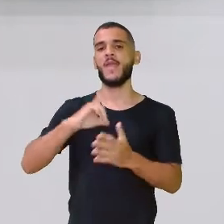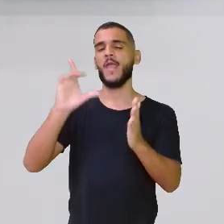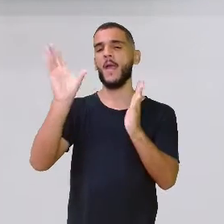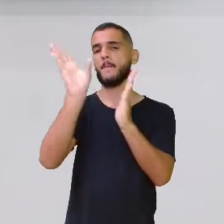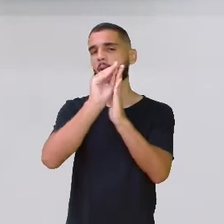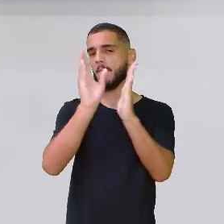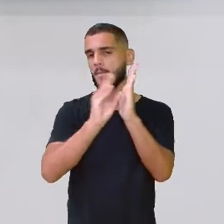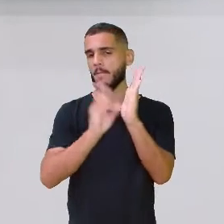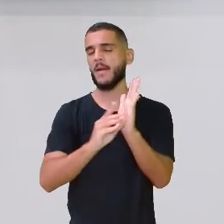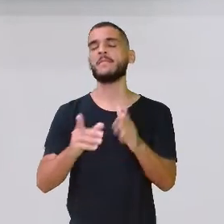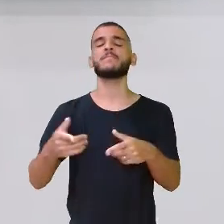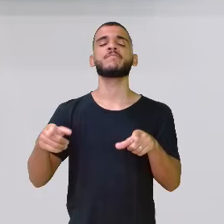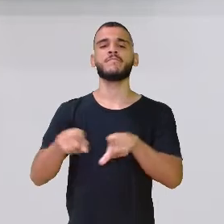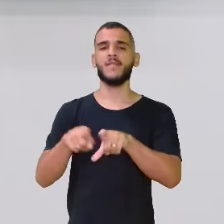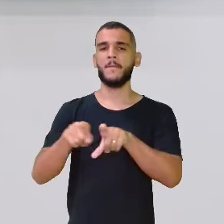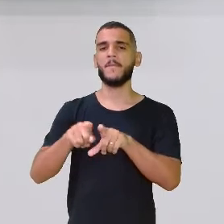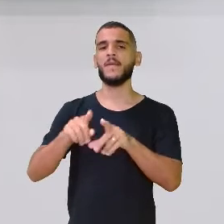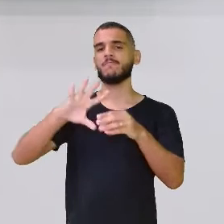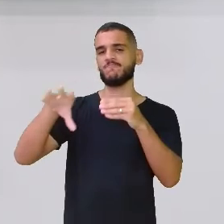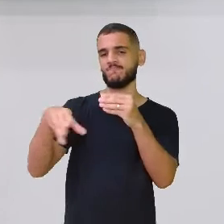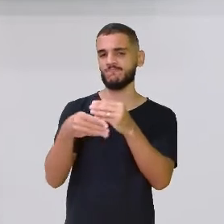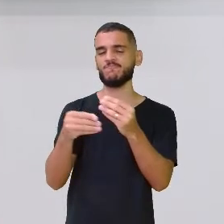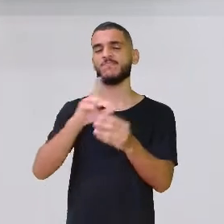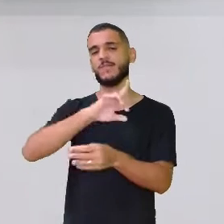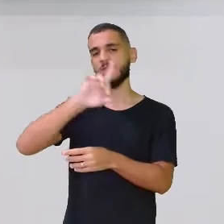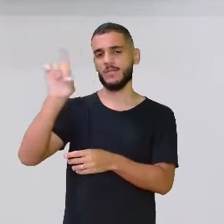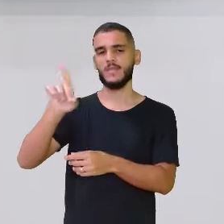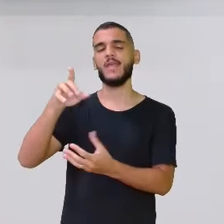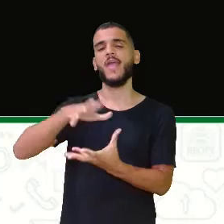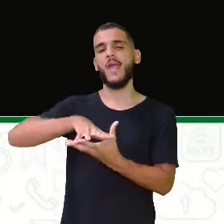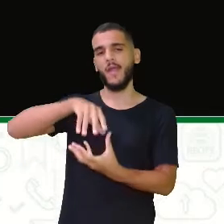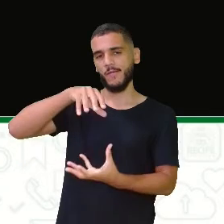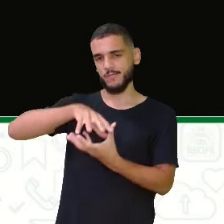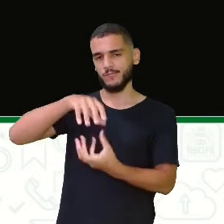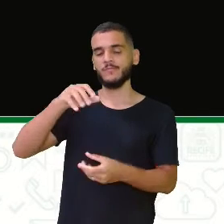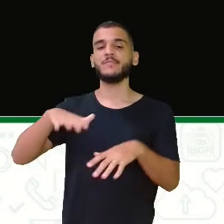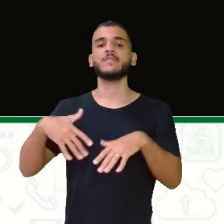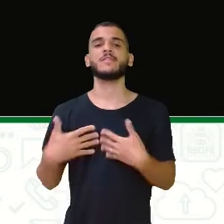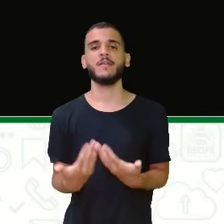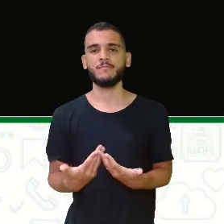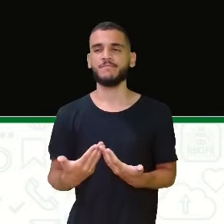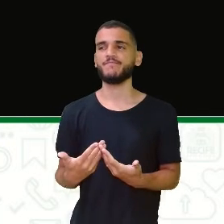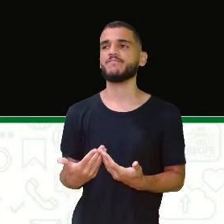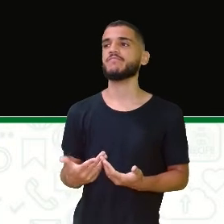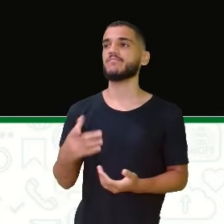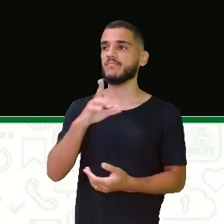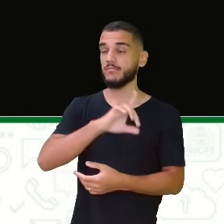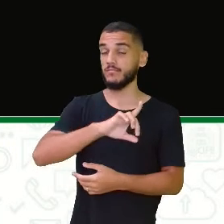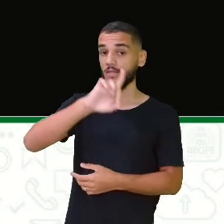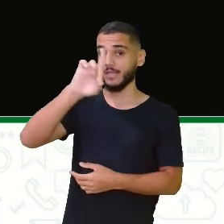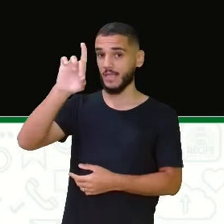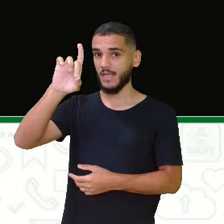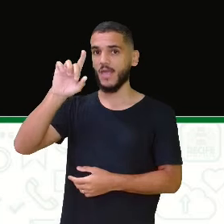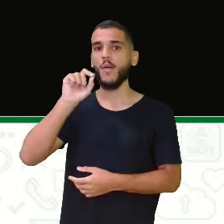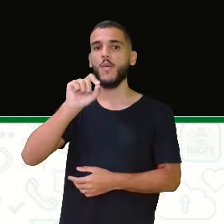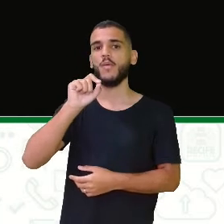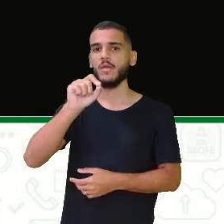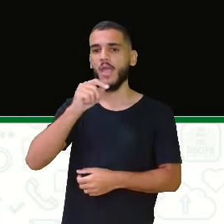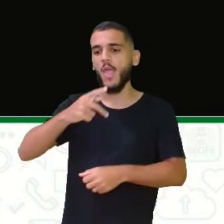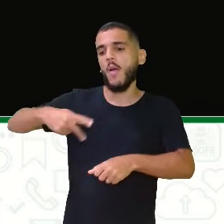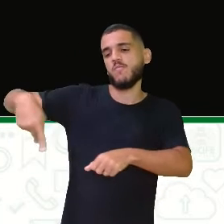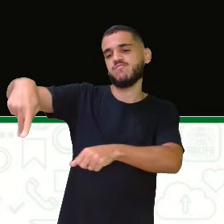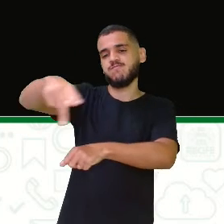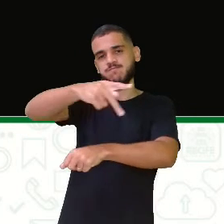que compõem essa data do Dia do Idoso? Olha só. O Dia Internacional